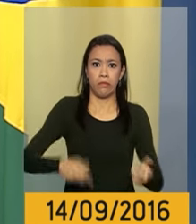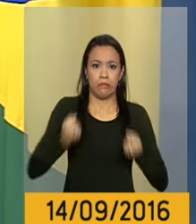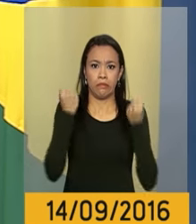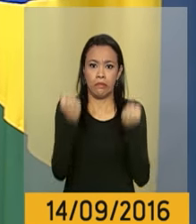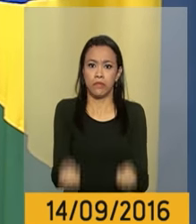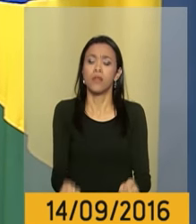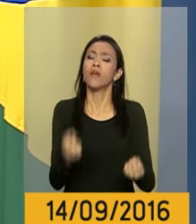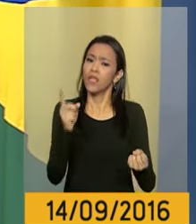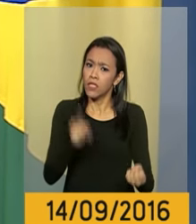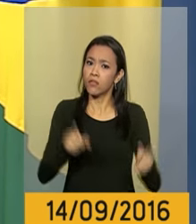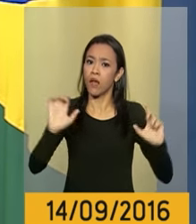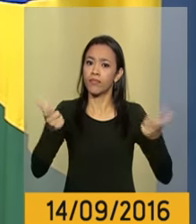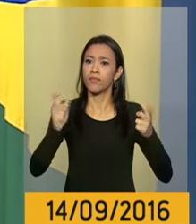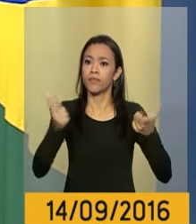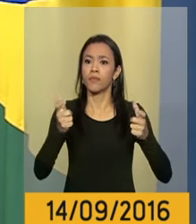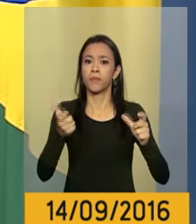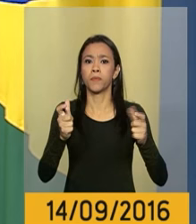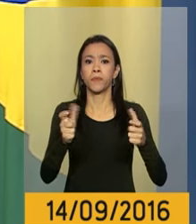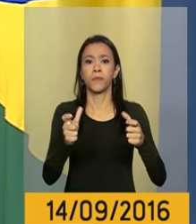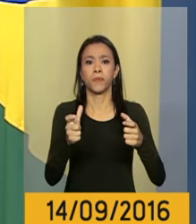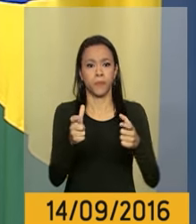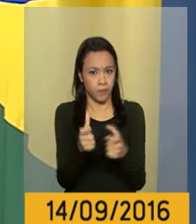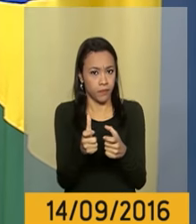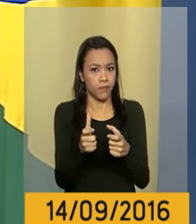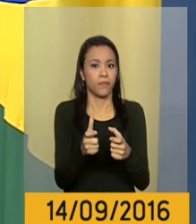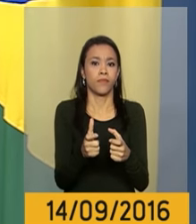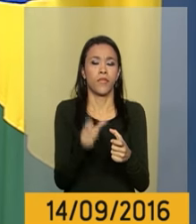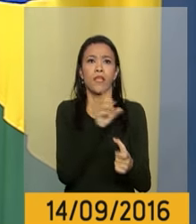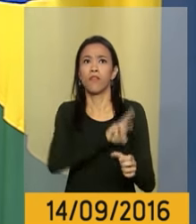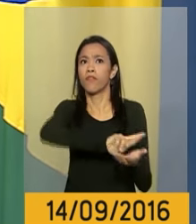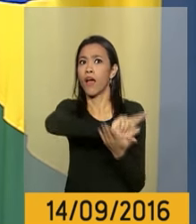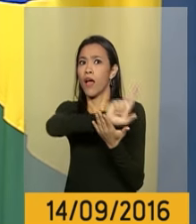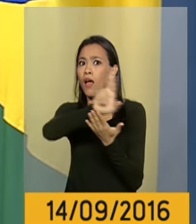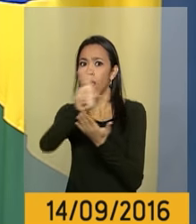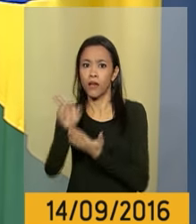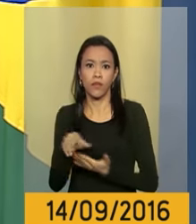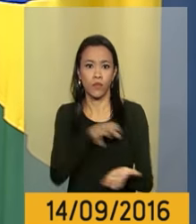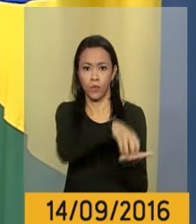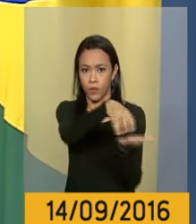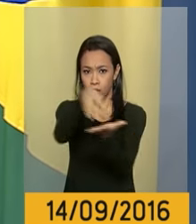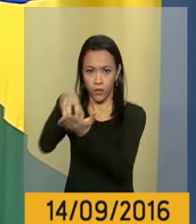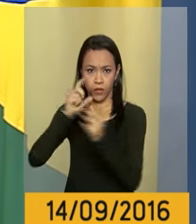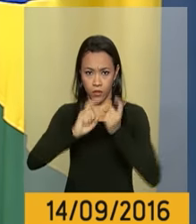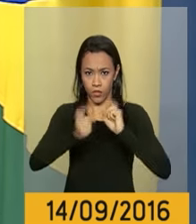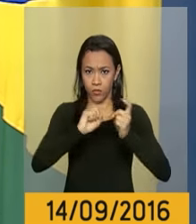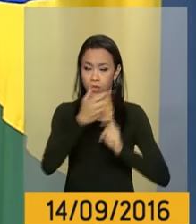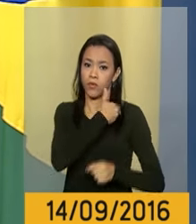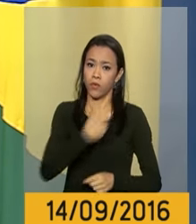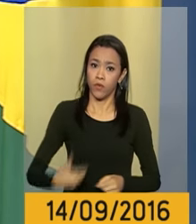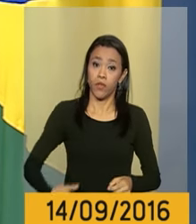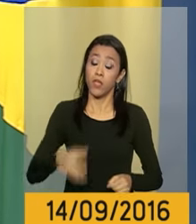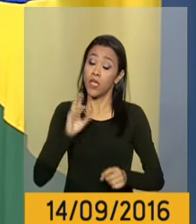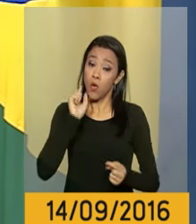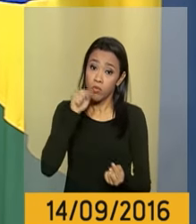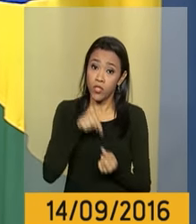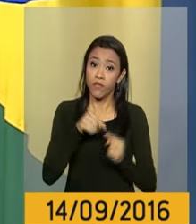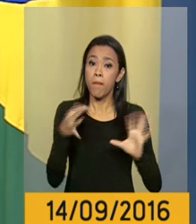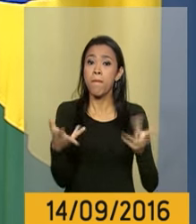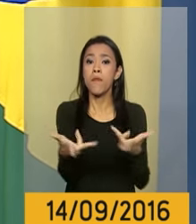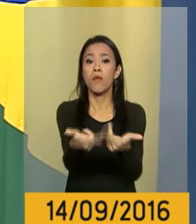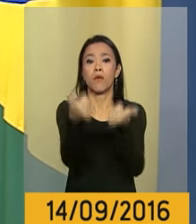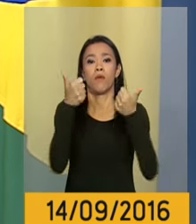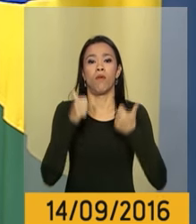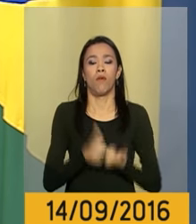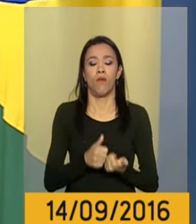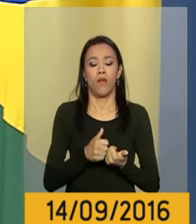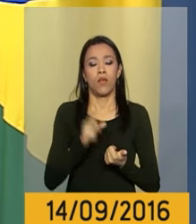os setores da administração. E é precisamente graças à melhoria da gestão que nós estamos dando